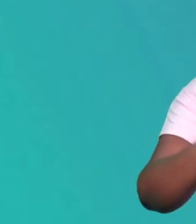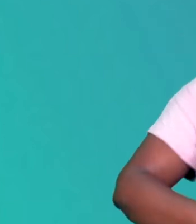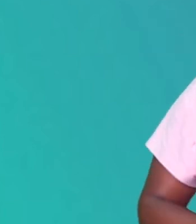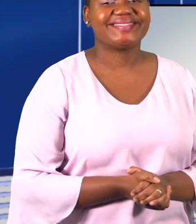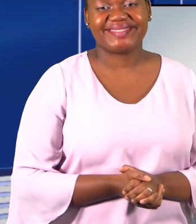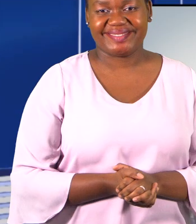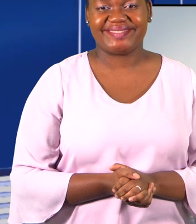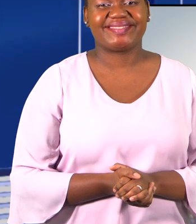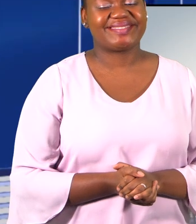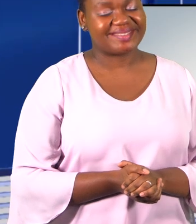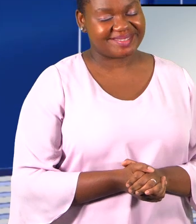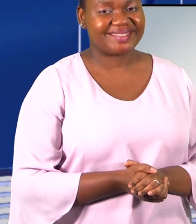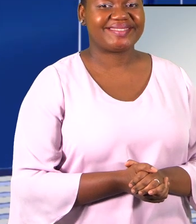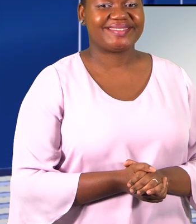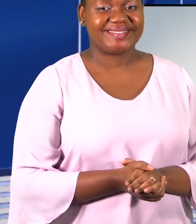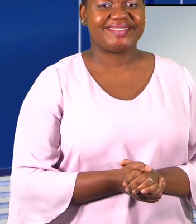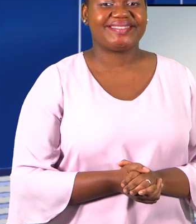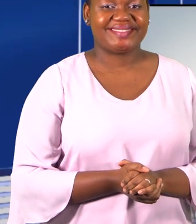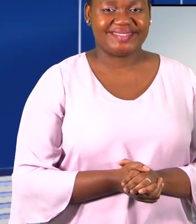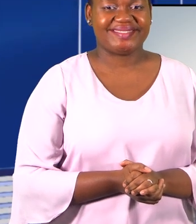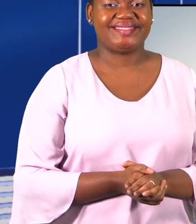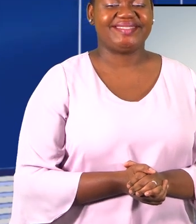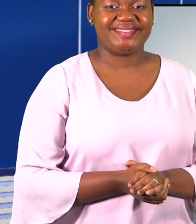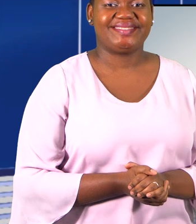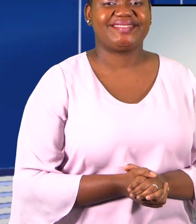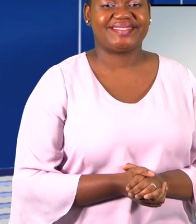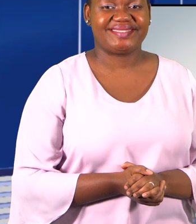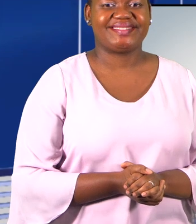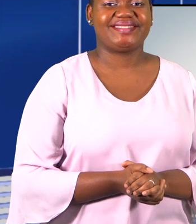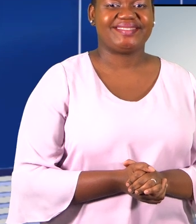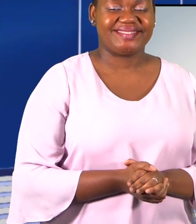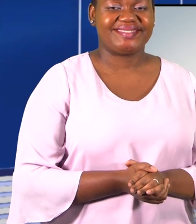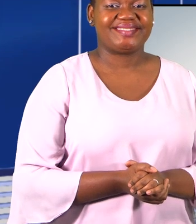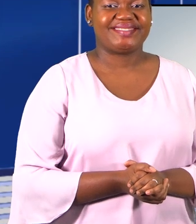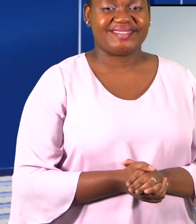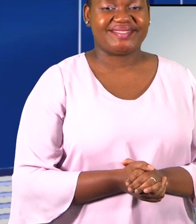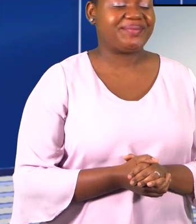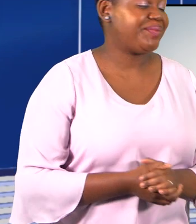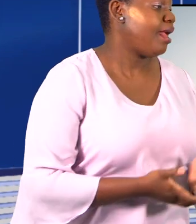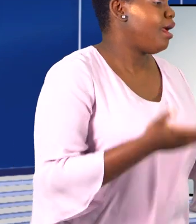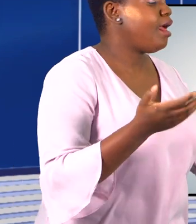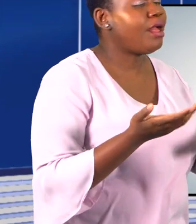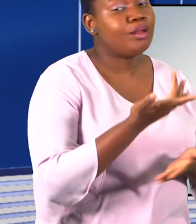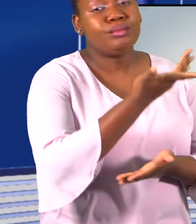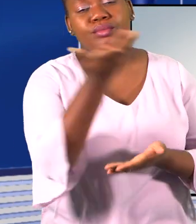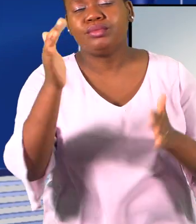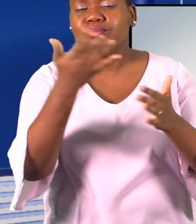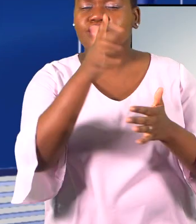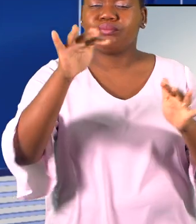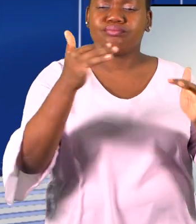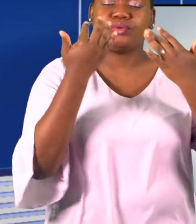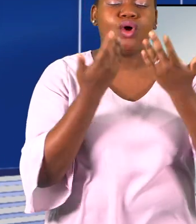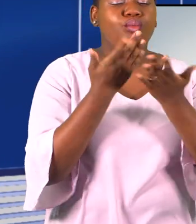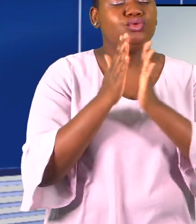O programa da TV Surdo de hoje fica por aqui. Nós voltamos daqui a sete dias.